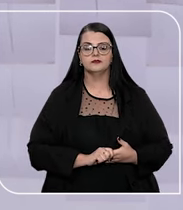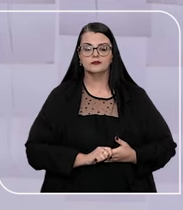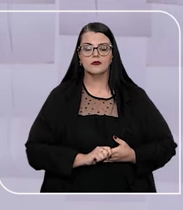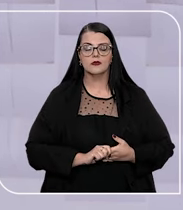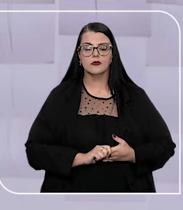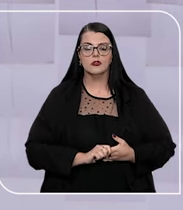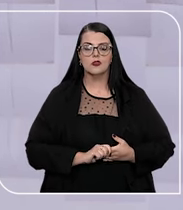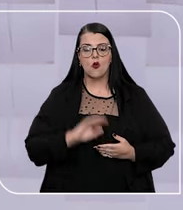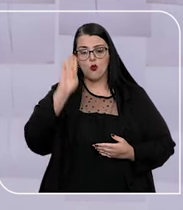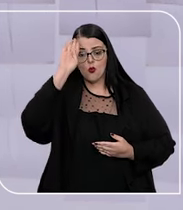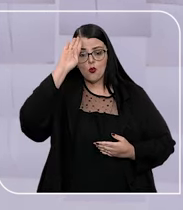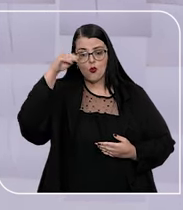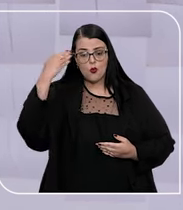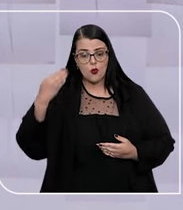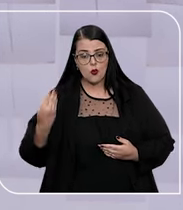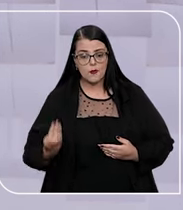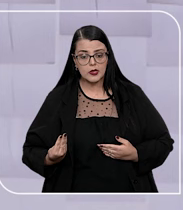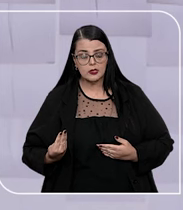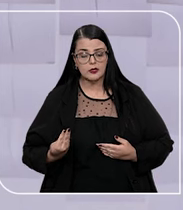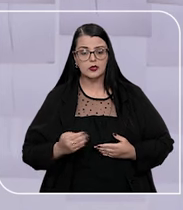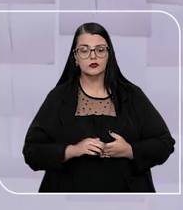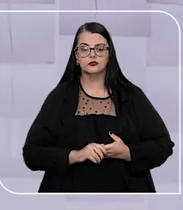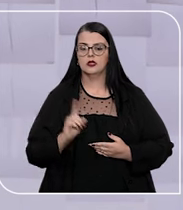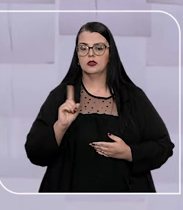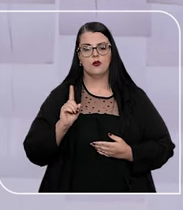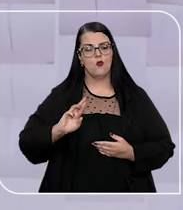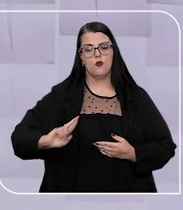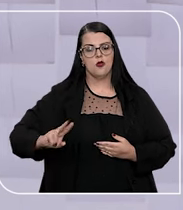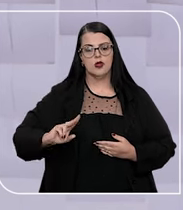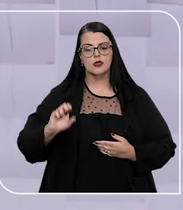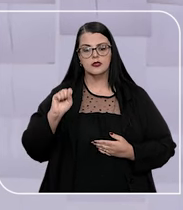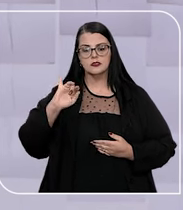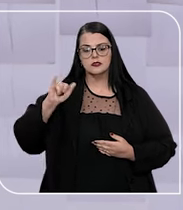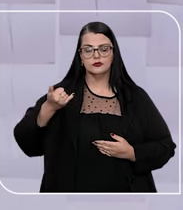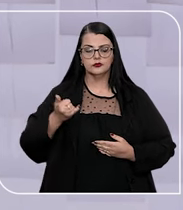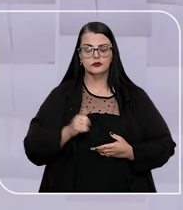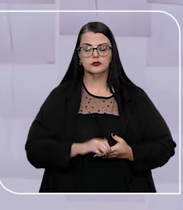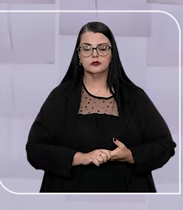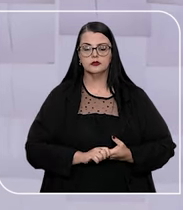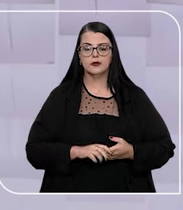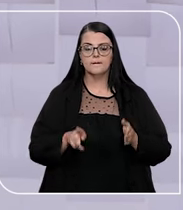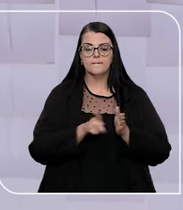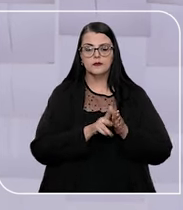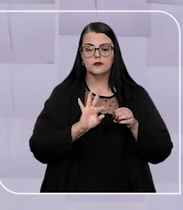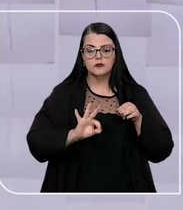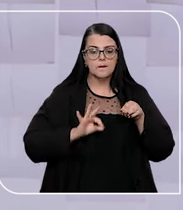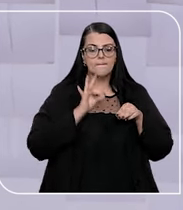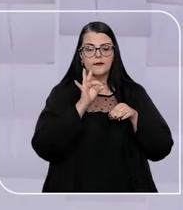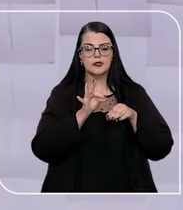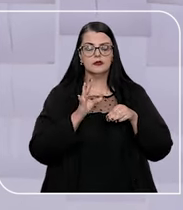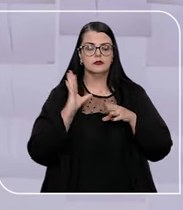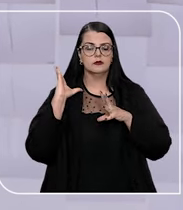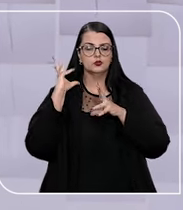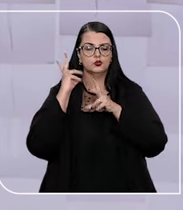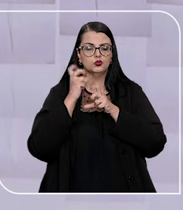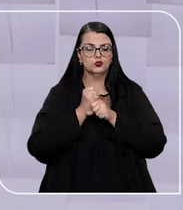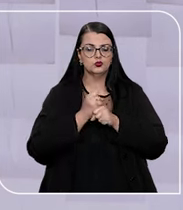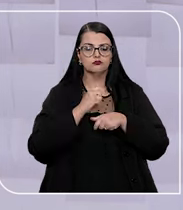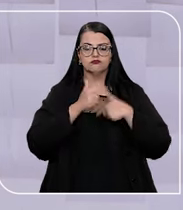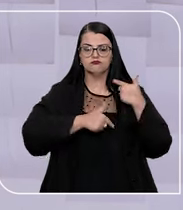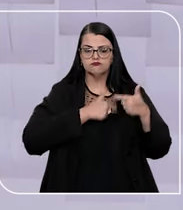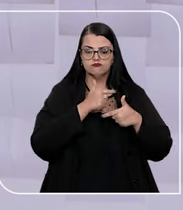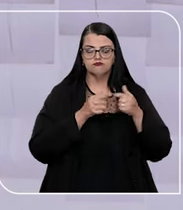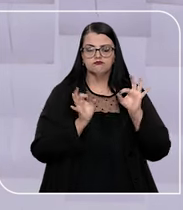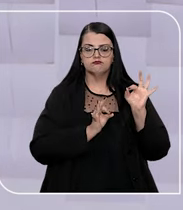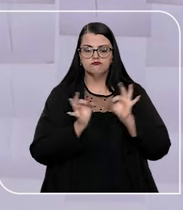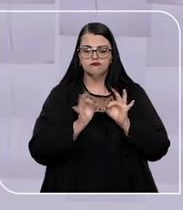Car então é uma homenagem não é ao STJ mas aos ministros que fizeram